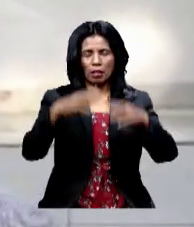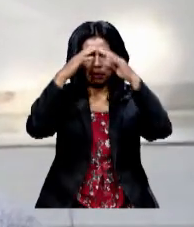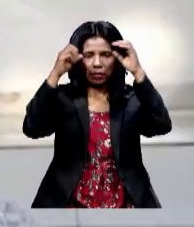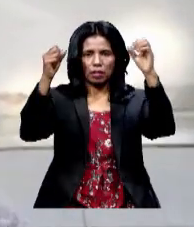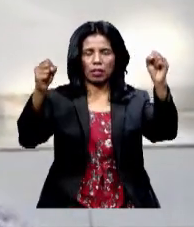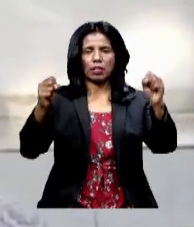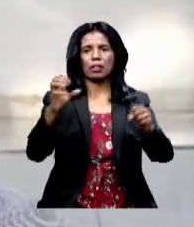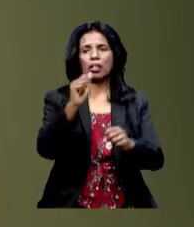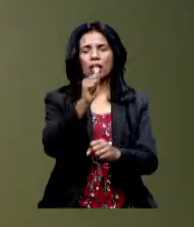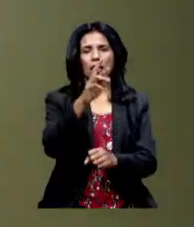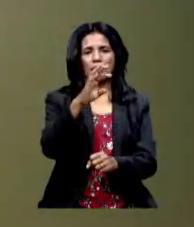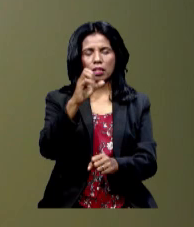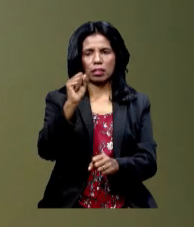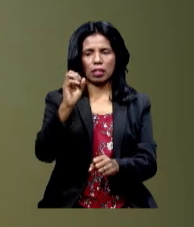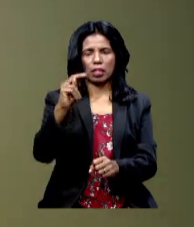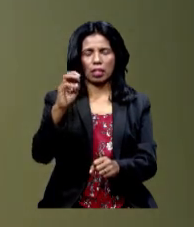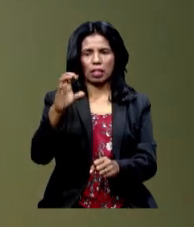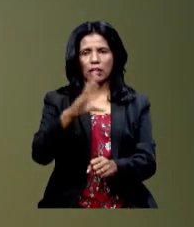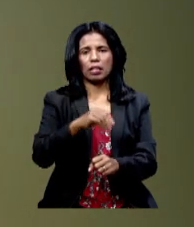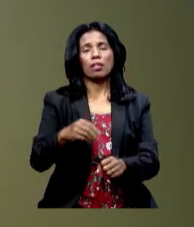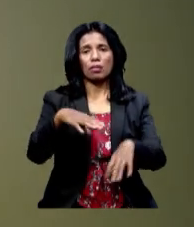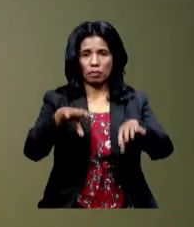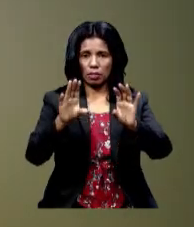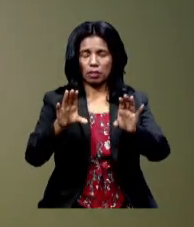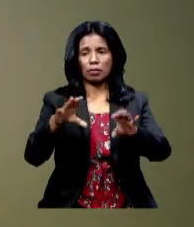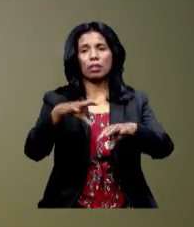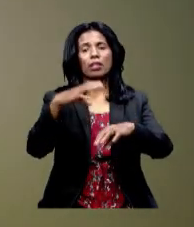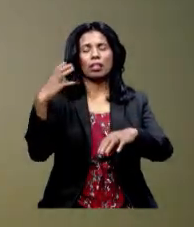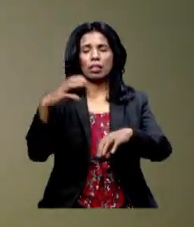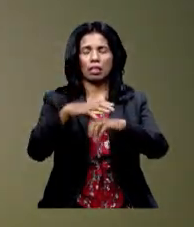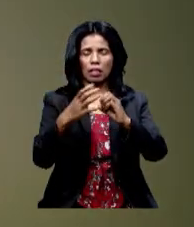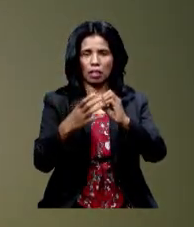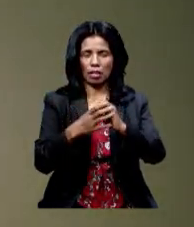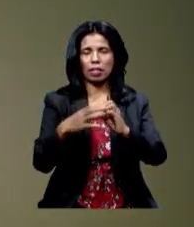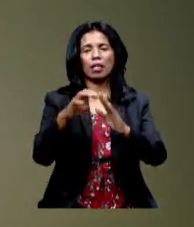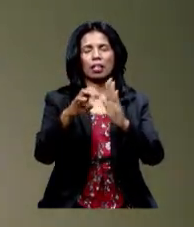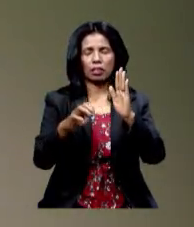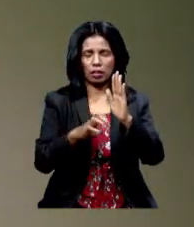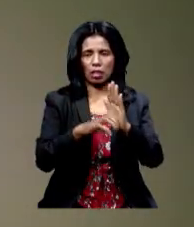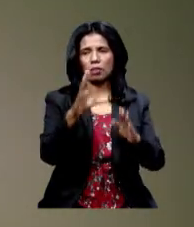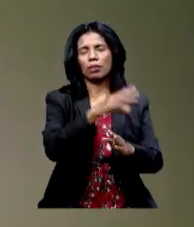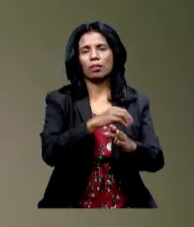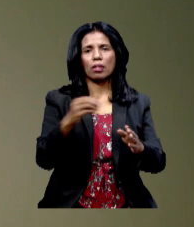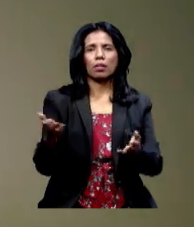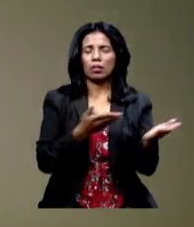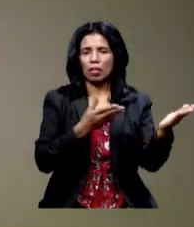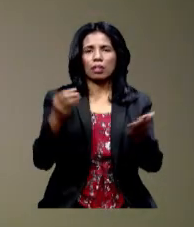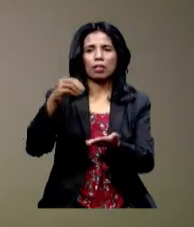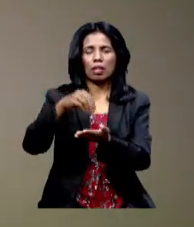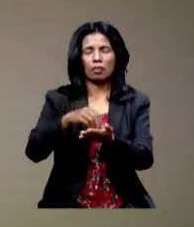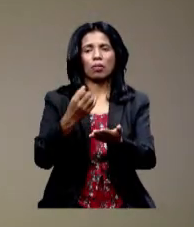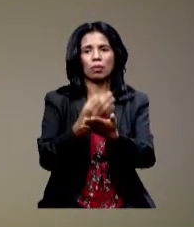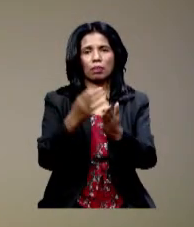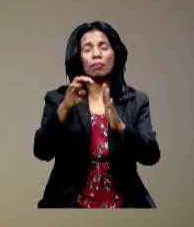Raioa Arsenio Peixambano reconhece fa anduni residência estado né o razão a tu hatama fali osam ba cofre estado